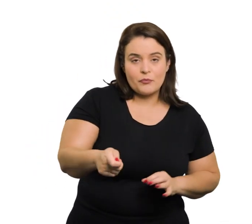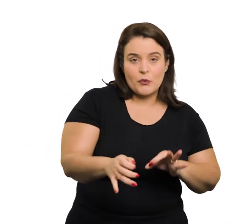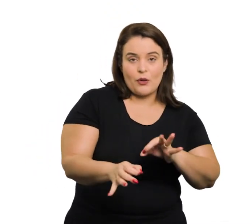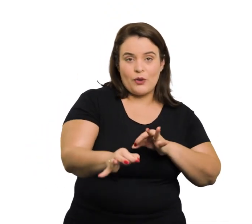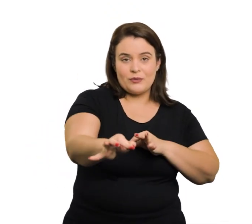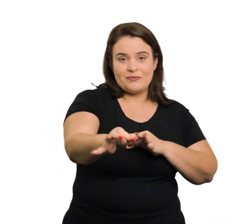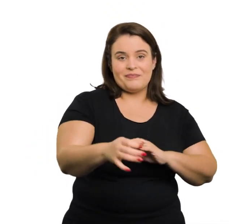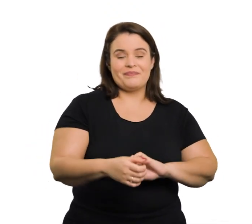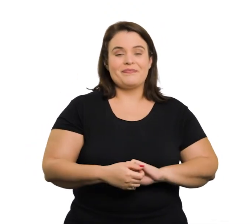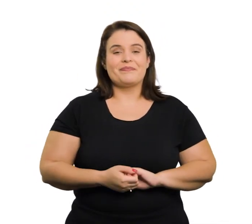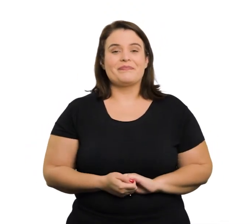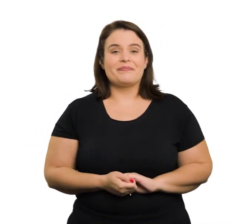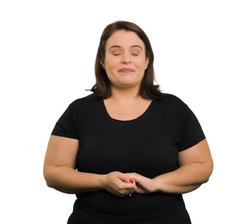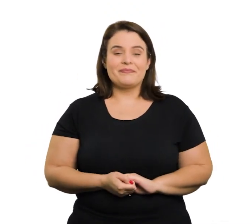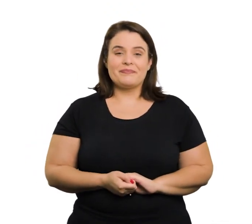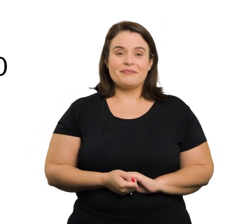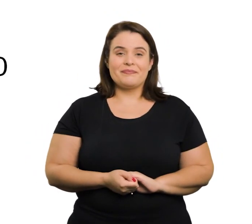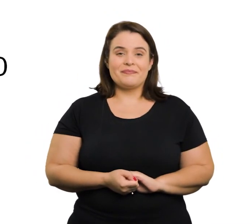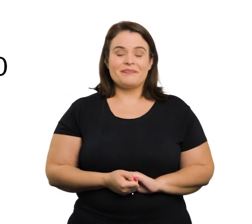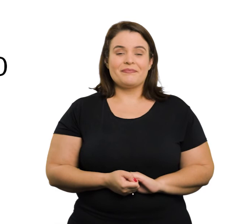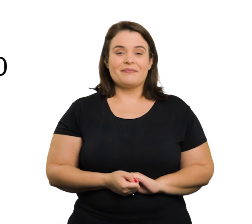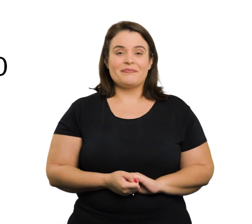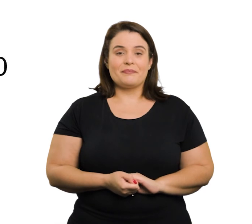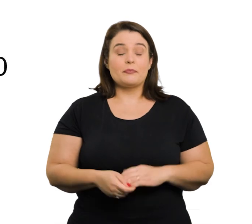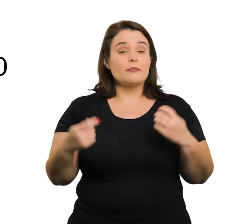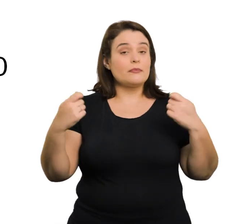bengala longa para rastreamento.